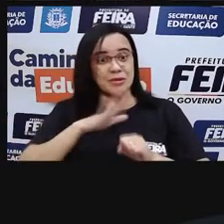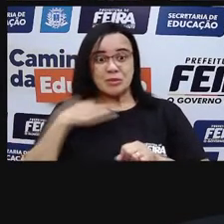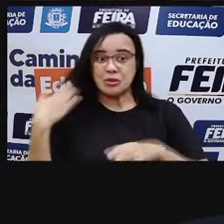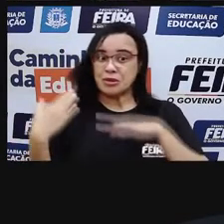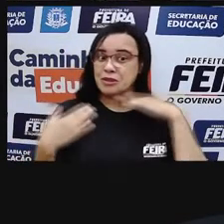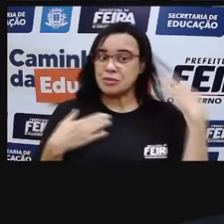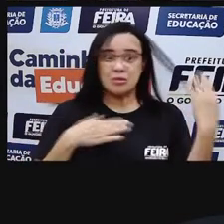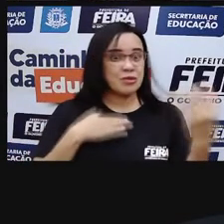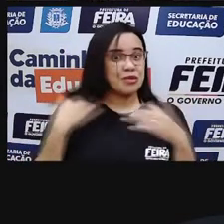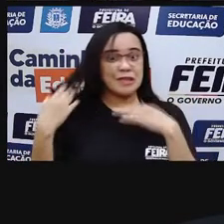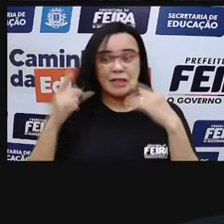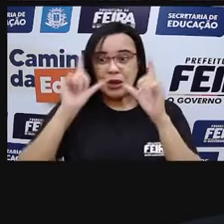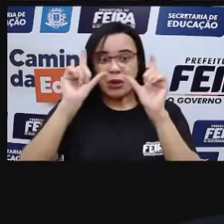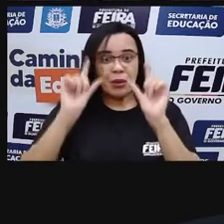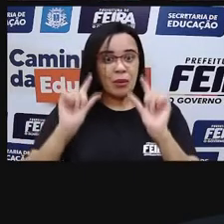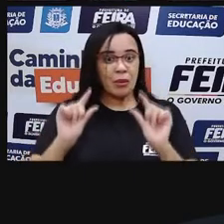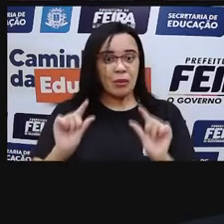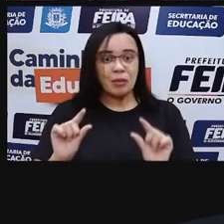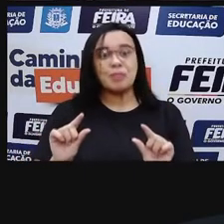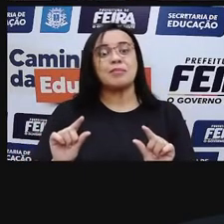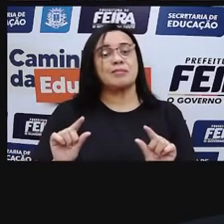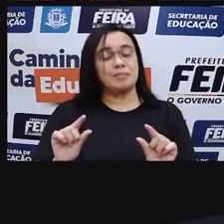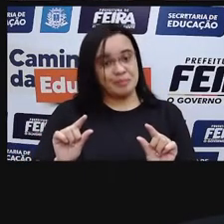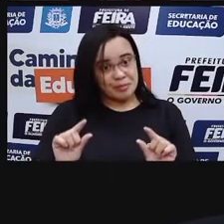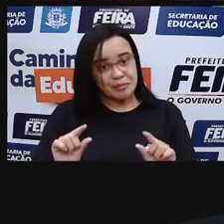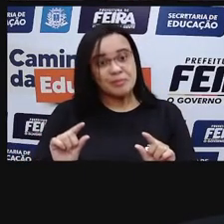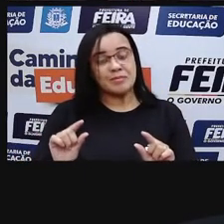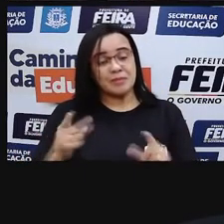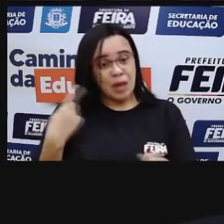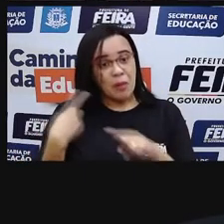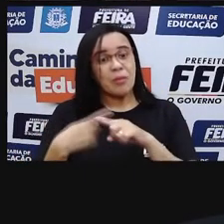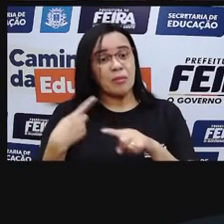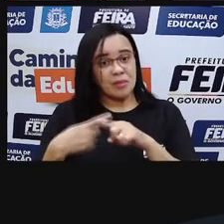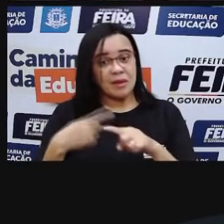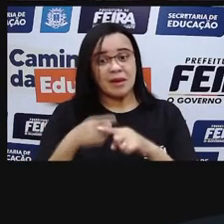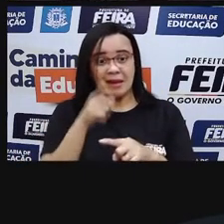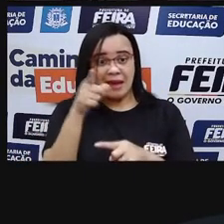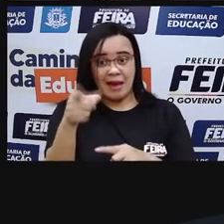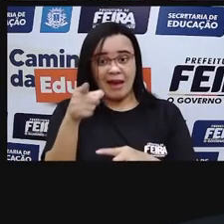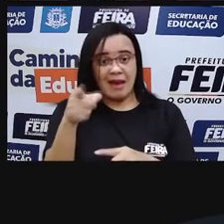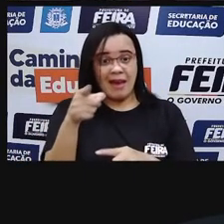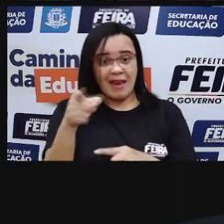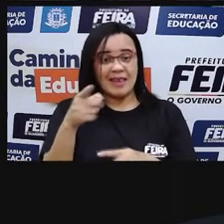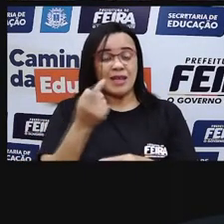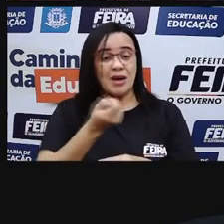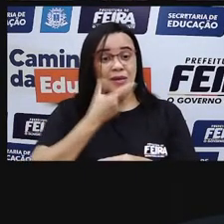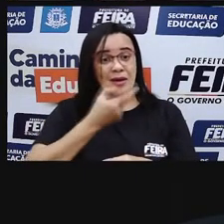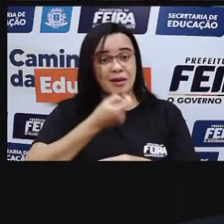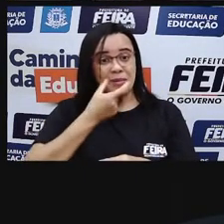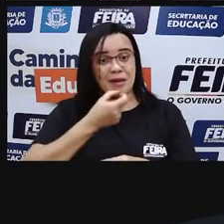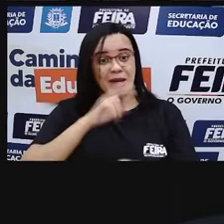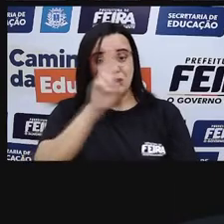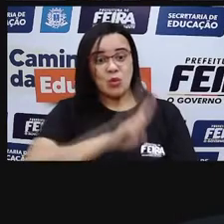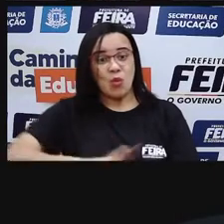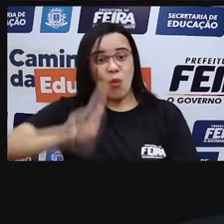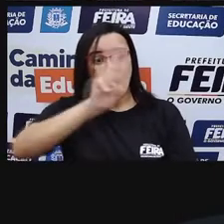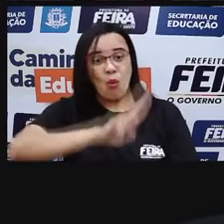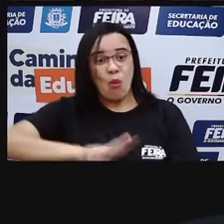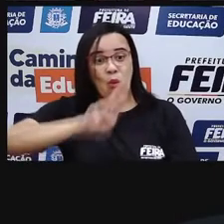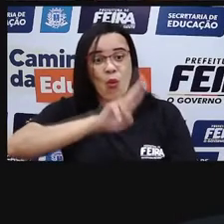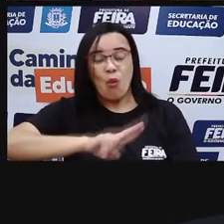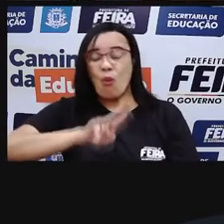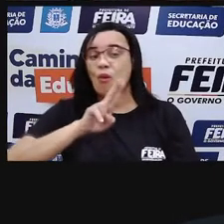que estavam ali em guerra, não morreram por conta do uso da penicilina. Olha que